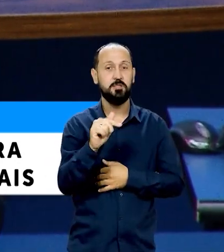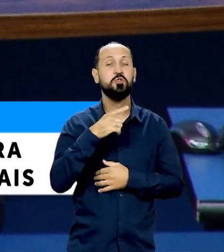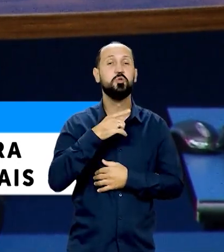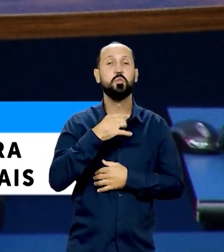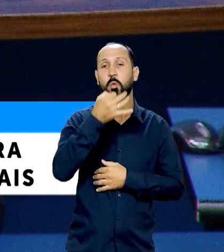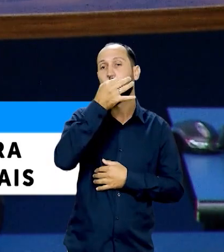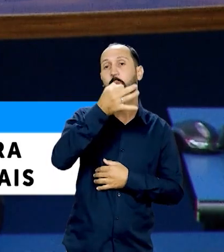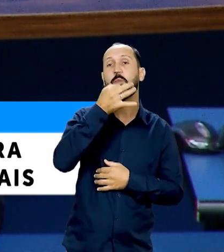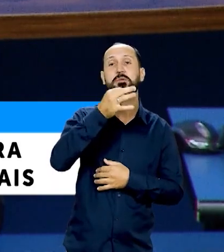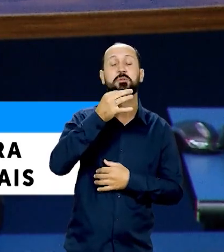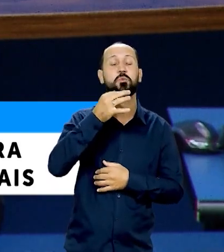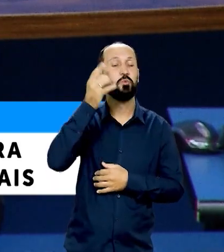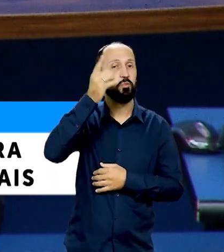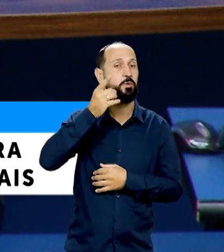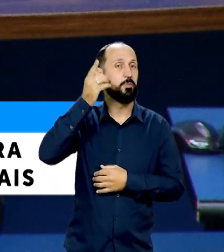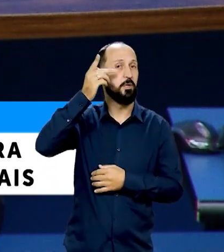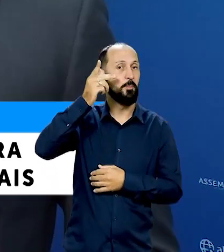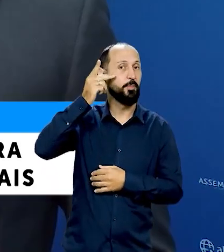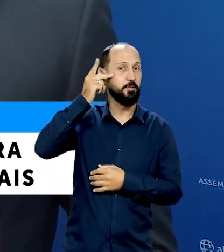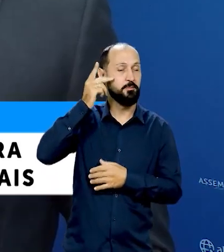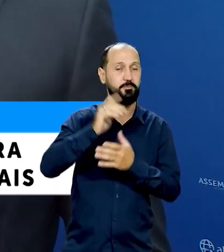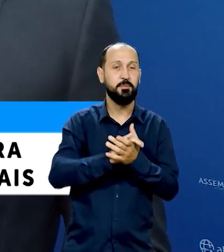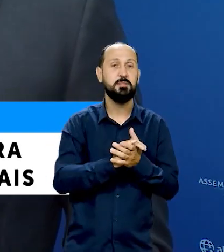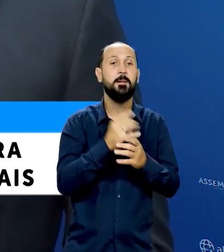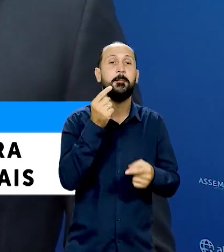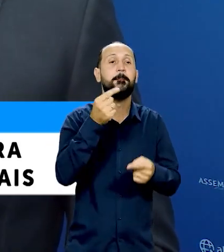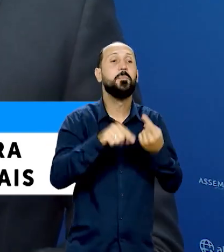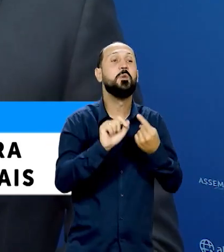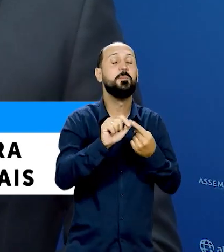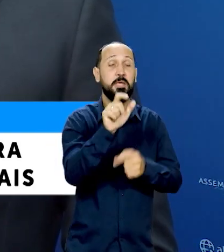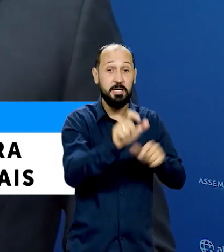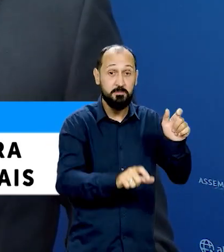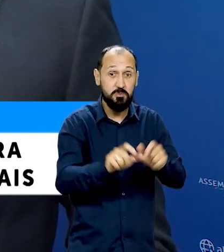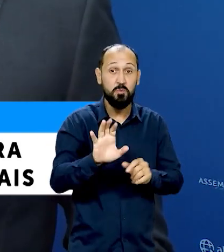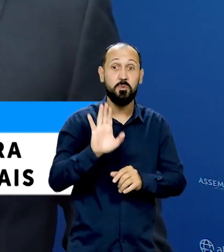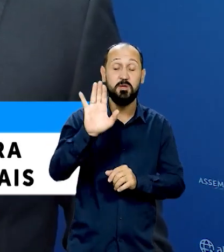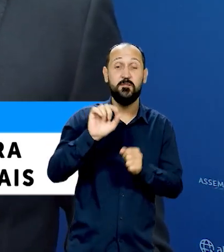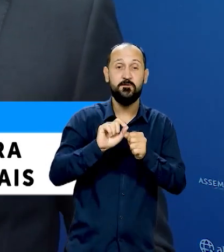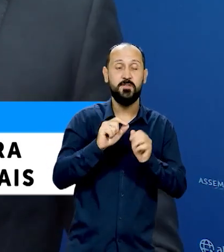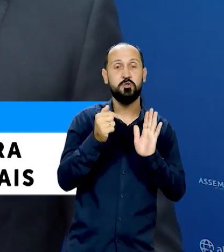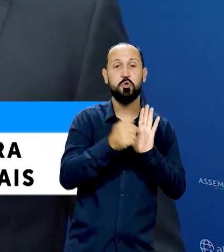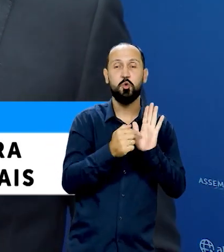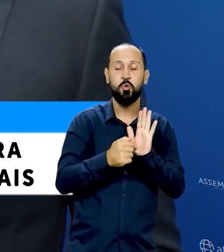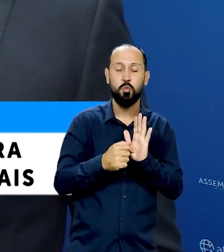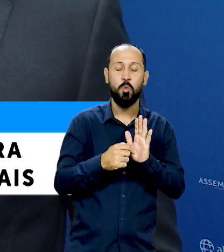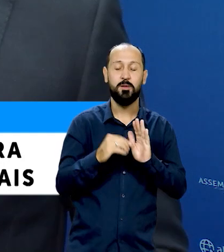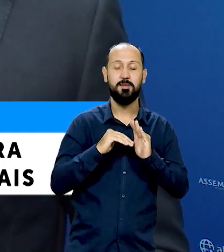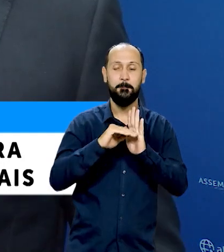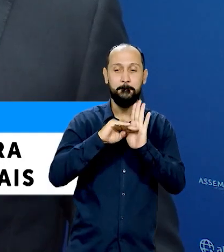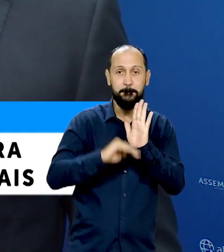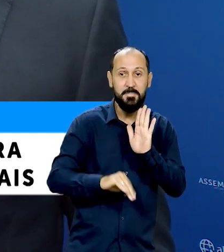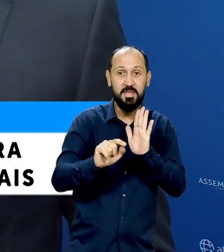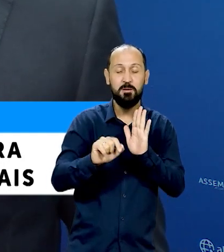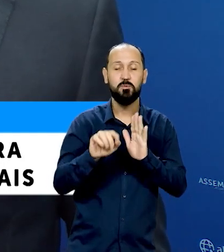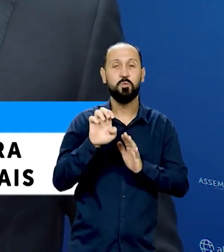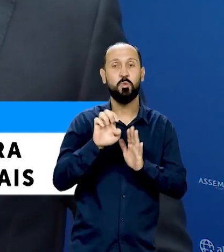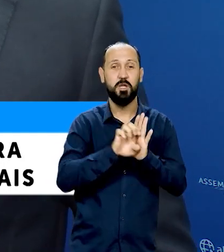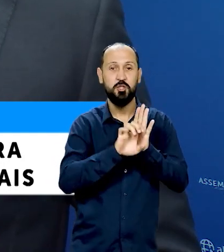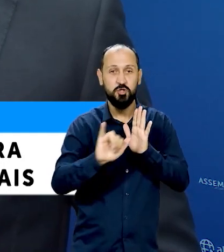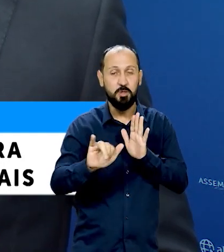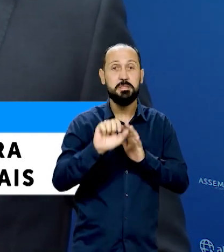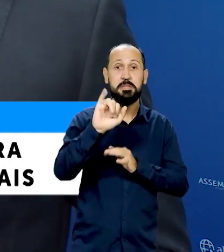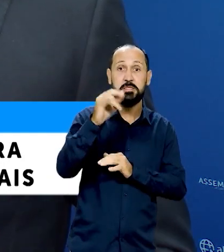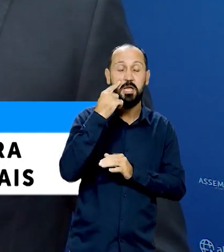de autoria do deputado Pedro Kemp, do PT. A proposta proíbe que os candidatos que pontuarem com nota mínima exigida